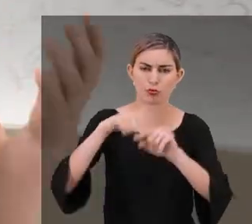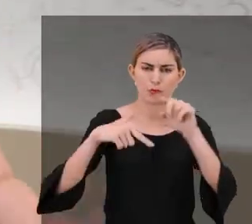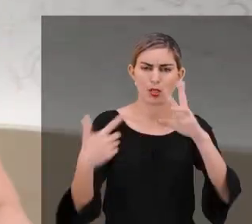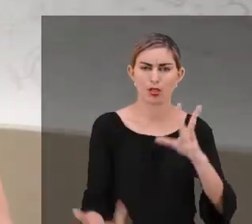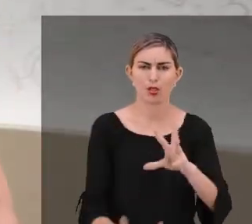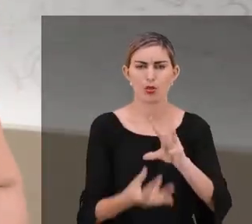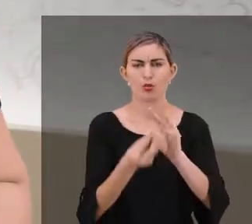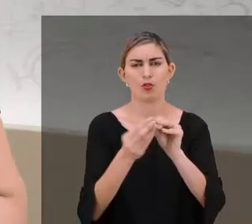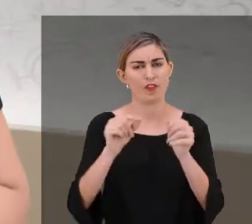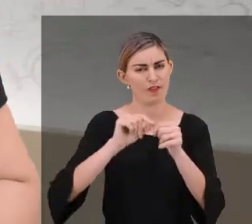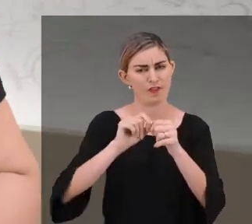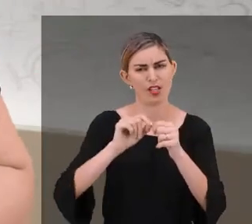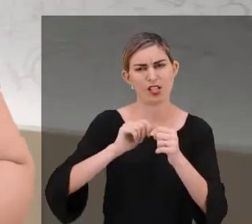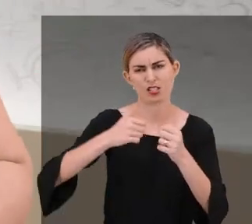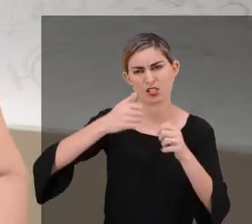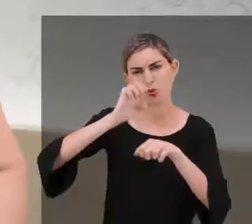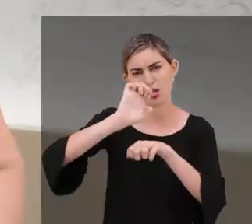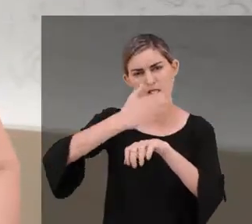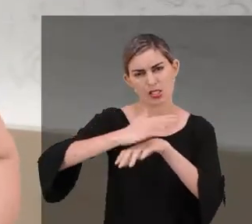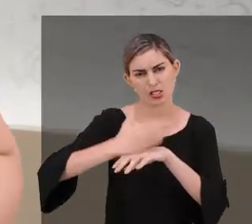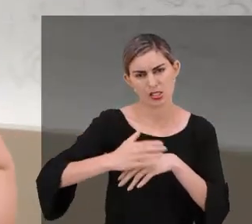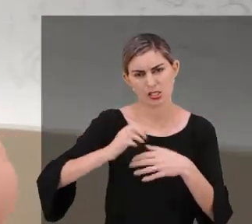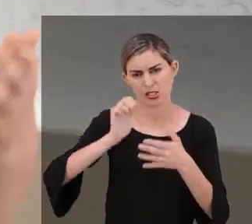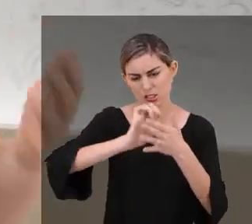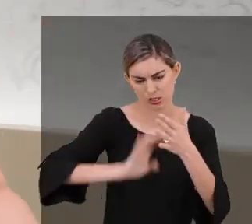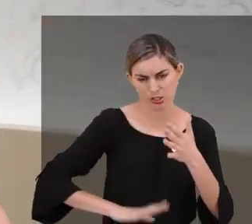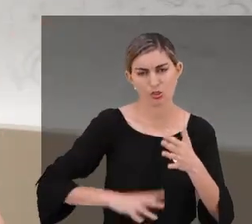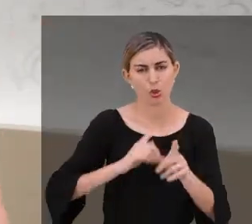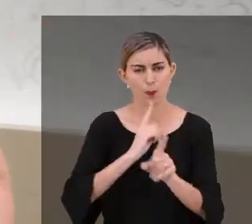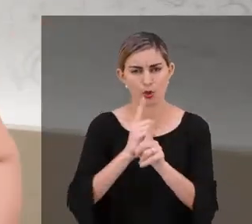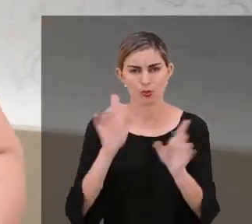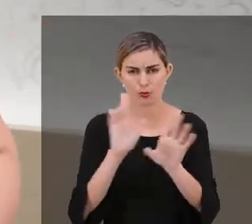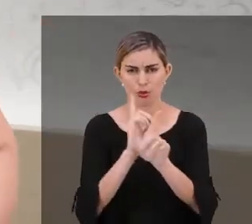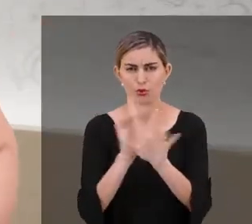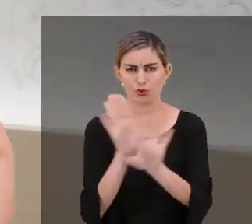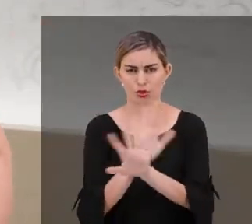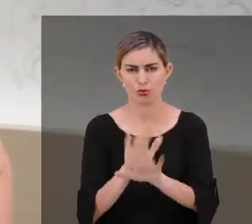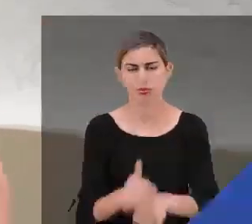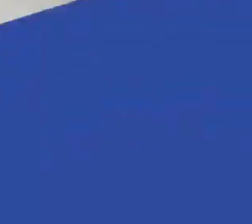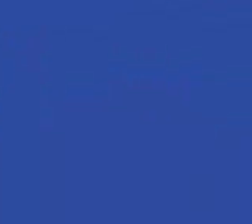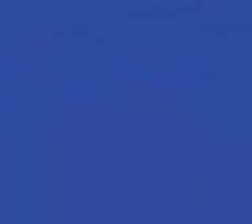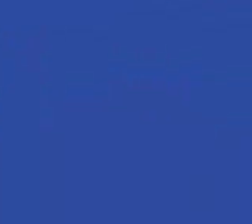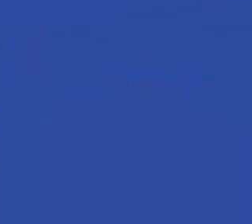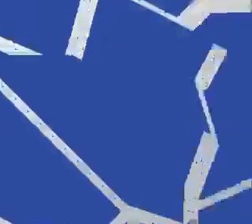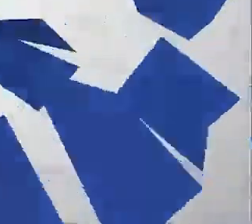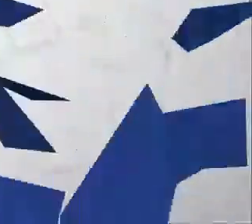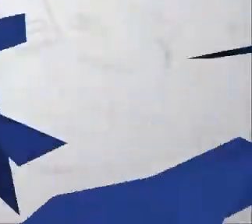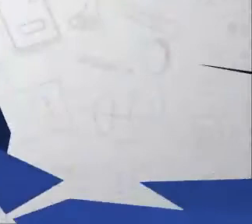material complementar e façam vários exercícios. Até nosso próximo encontro. Tchau, tchau!